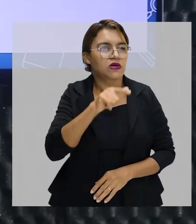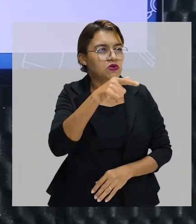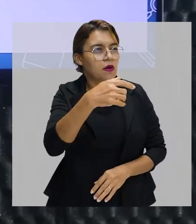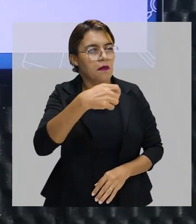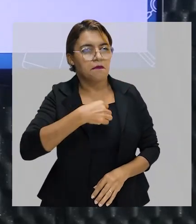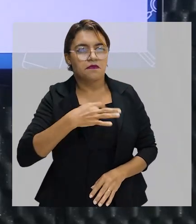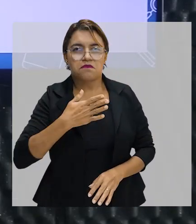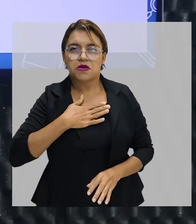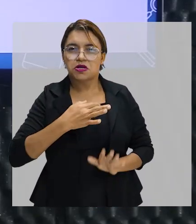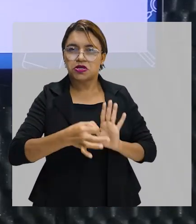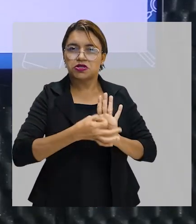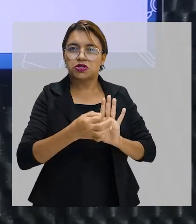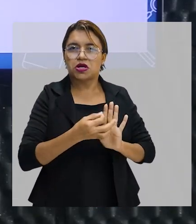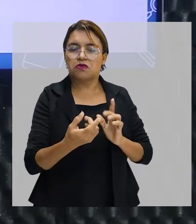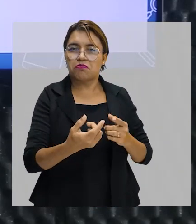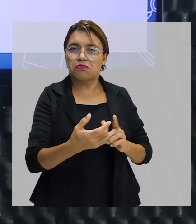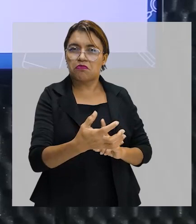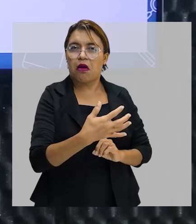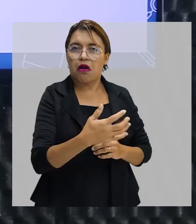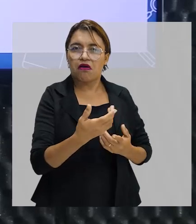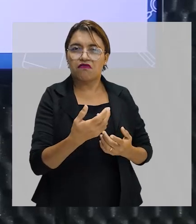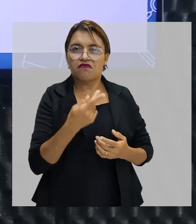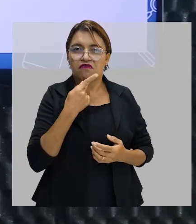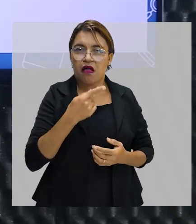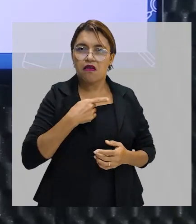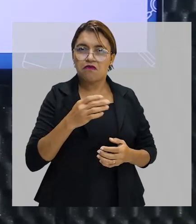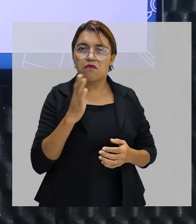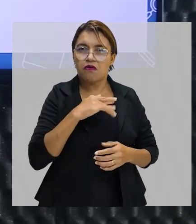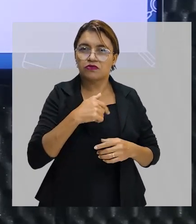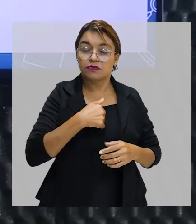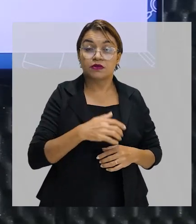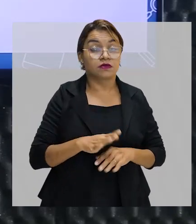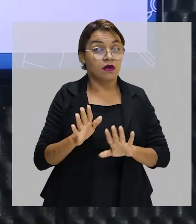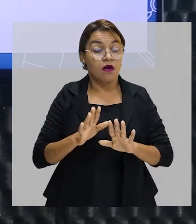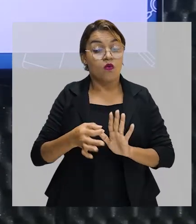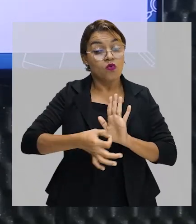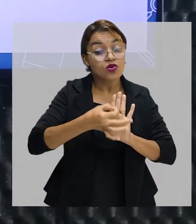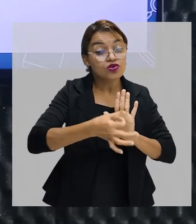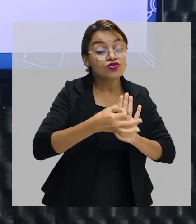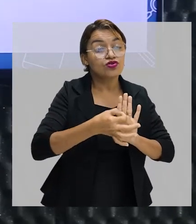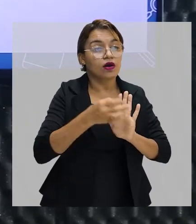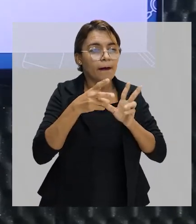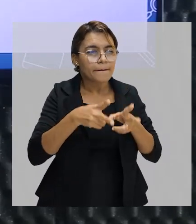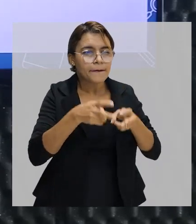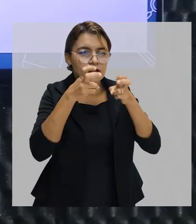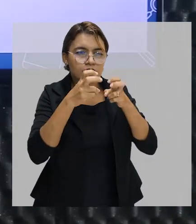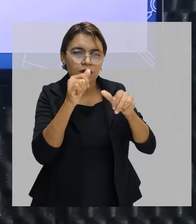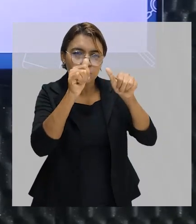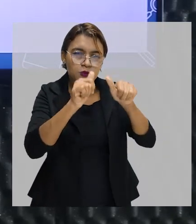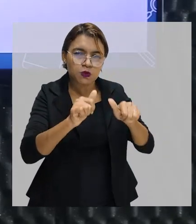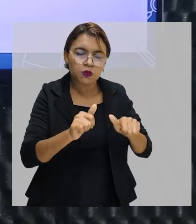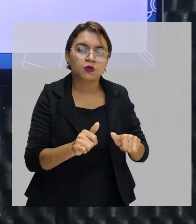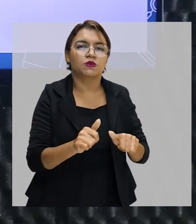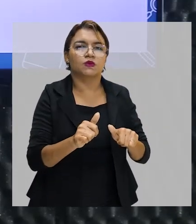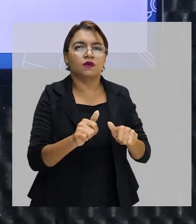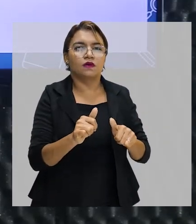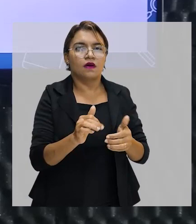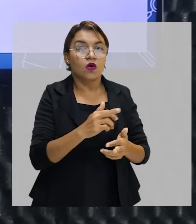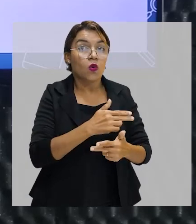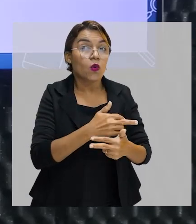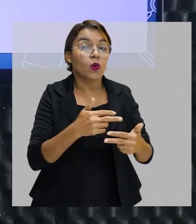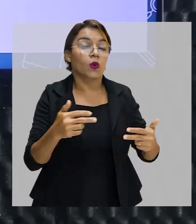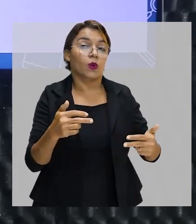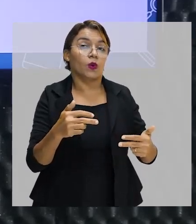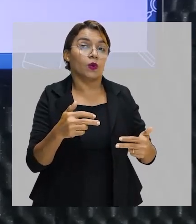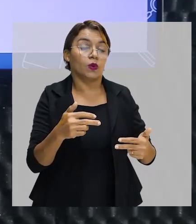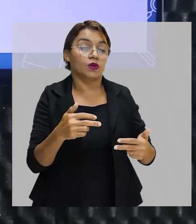está falando mal. Não é isso. Criticar é conseguir observar certas coisas